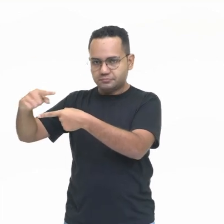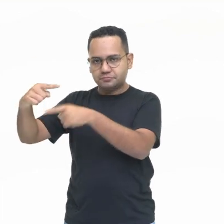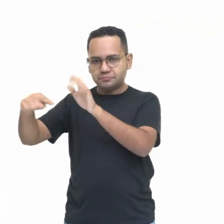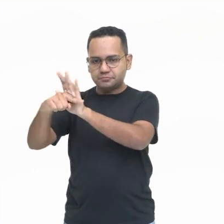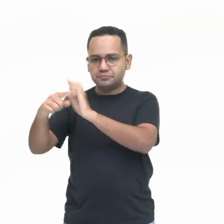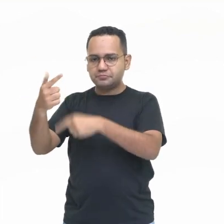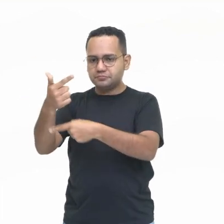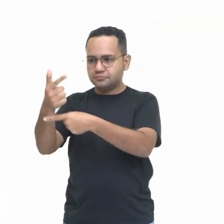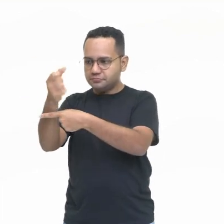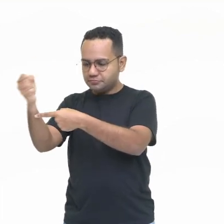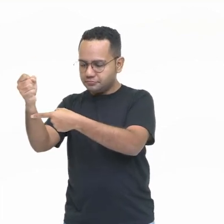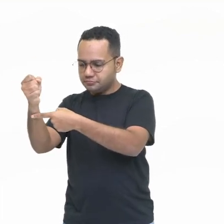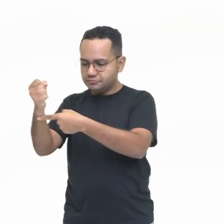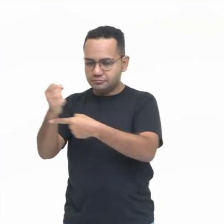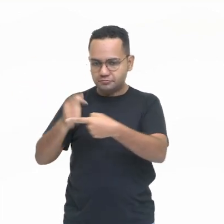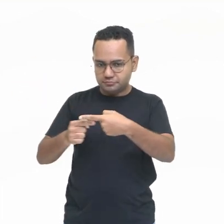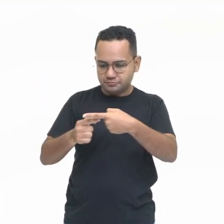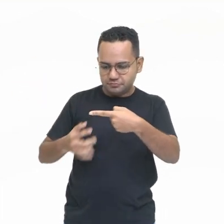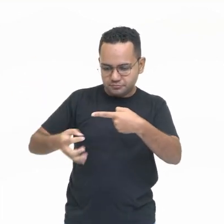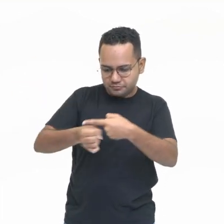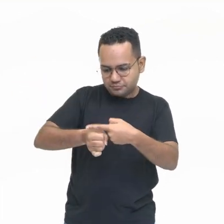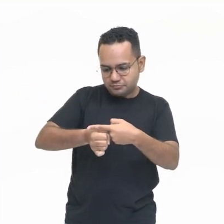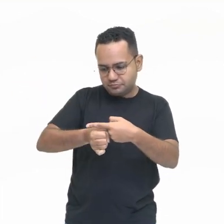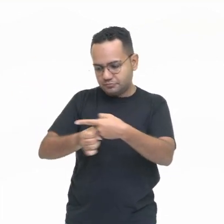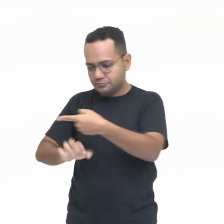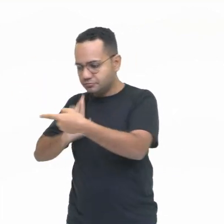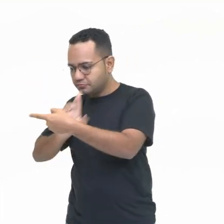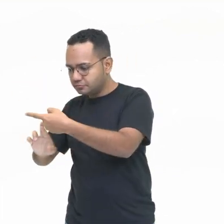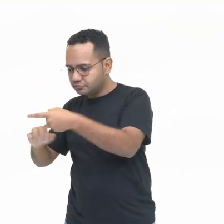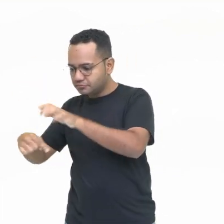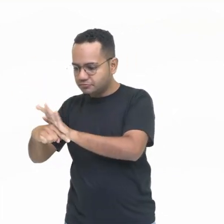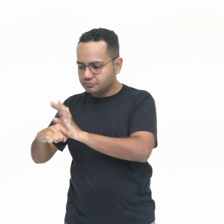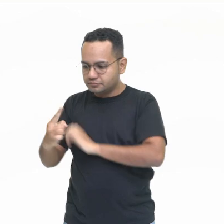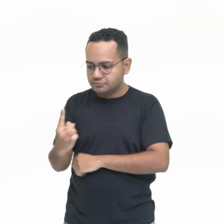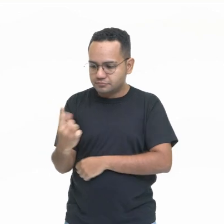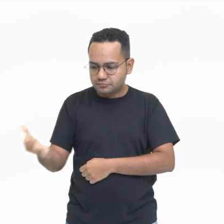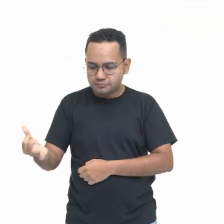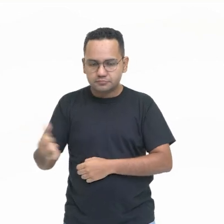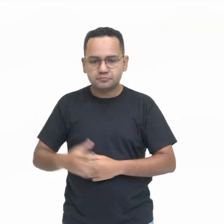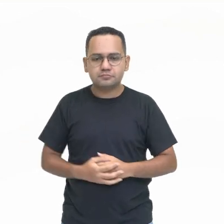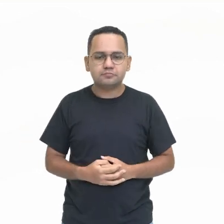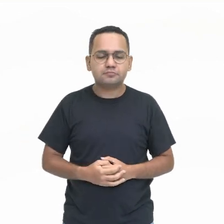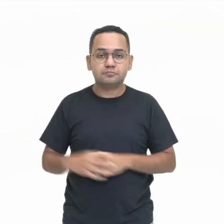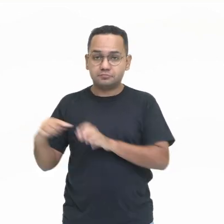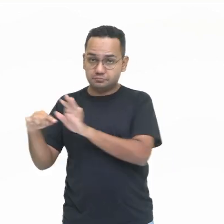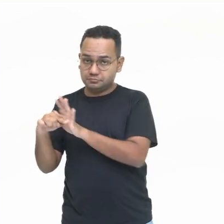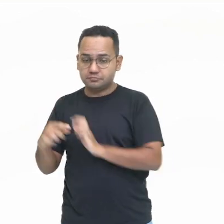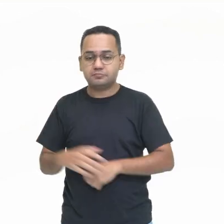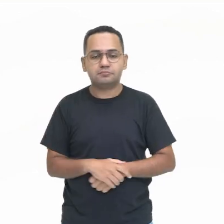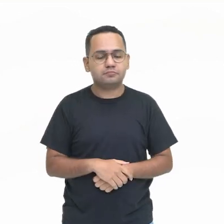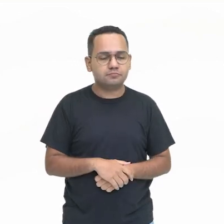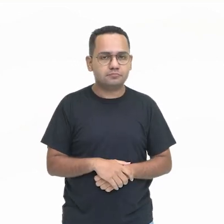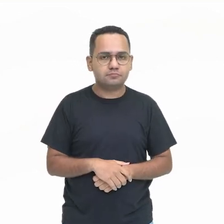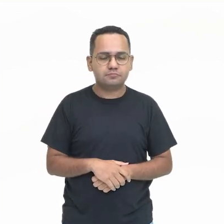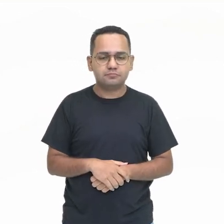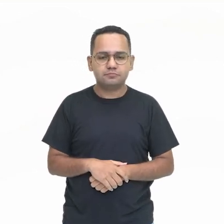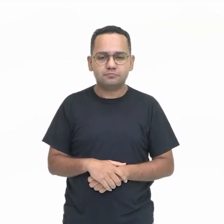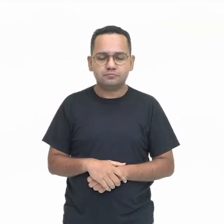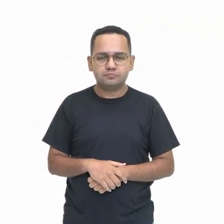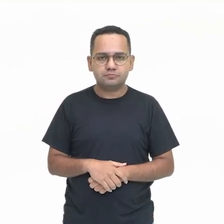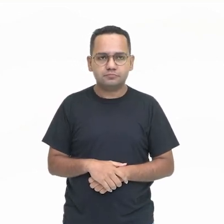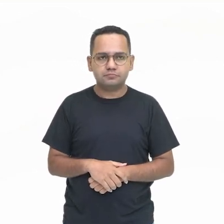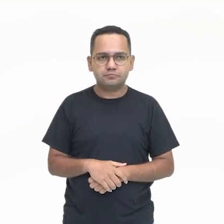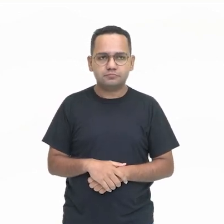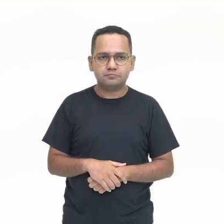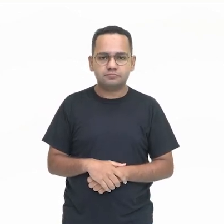288 e fizemos o cálculo aqui, ó. 4 vezes menos 4 é menos 16. Certo? Menos 16.